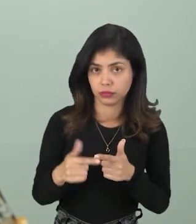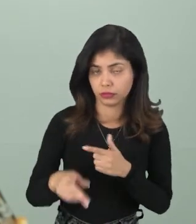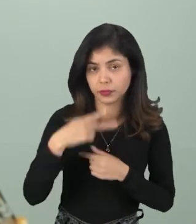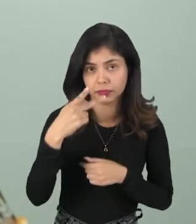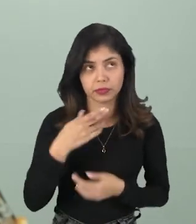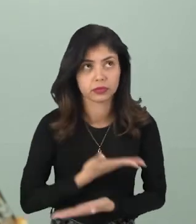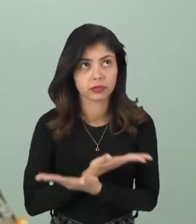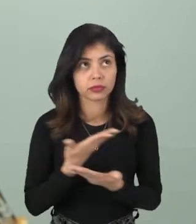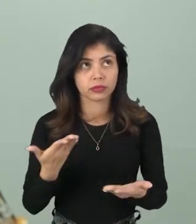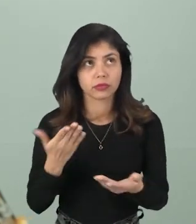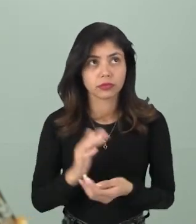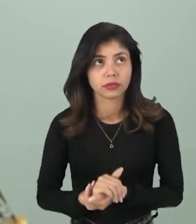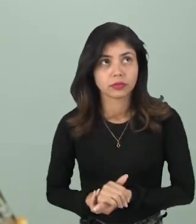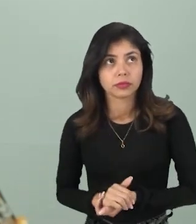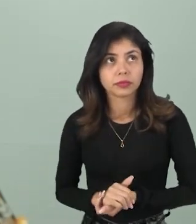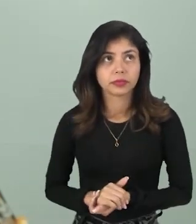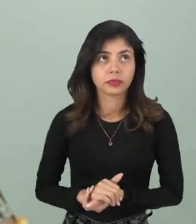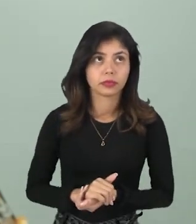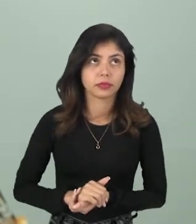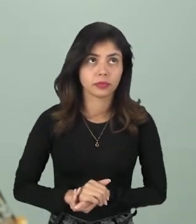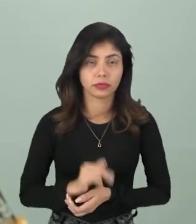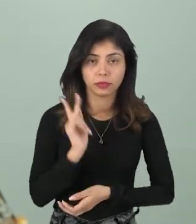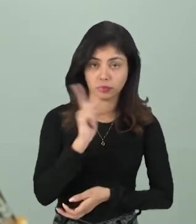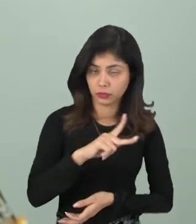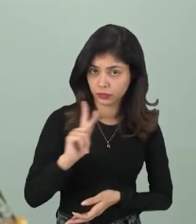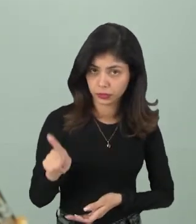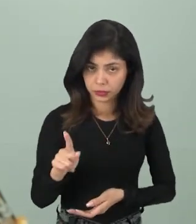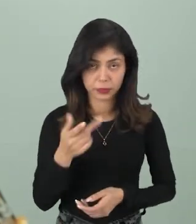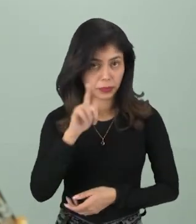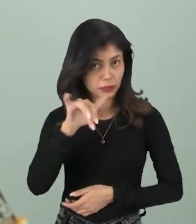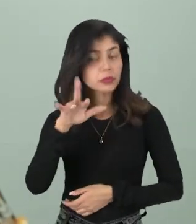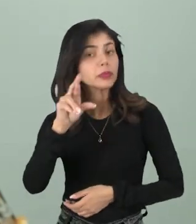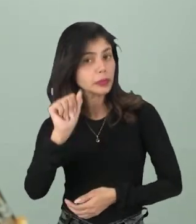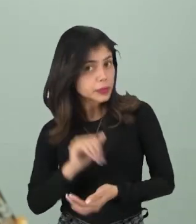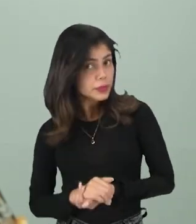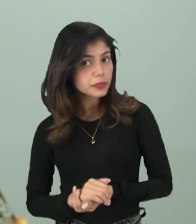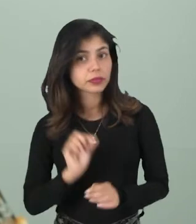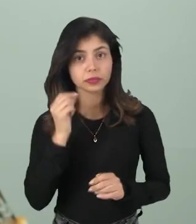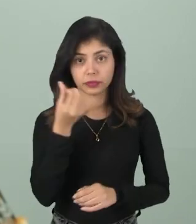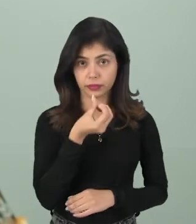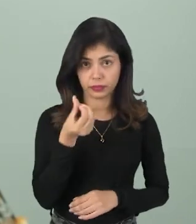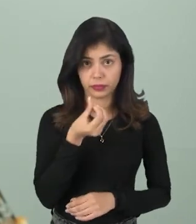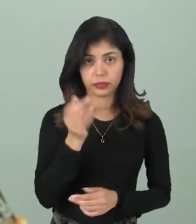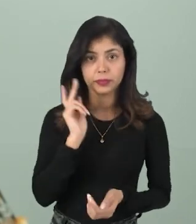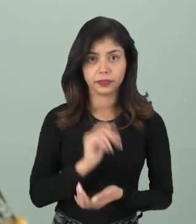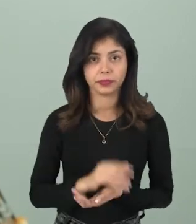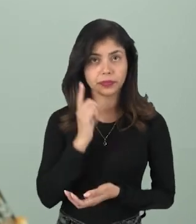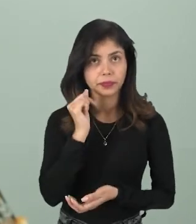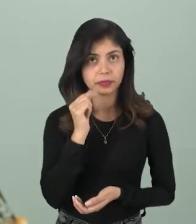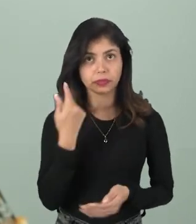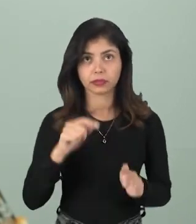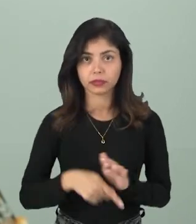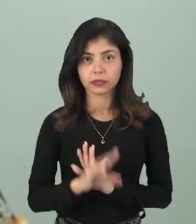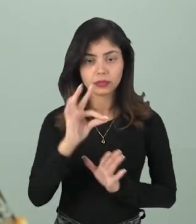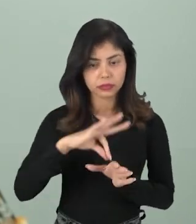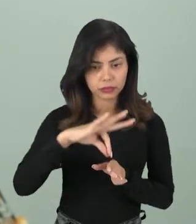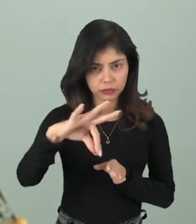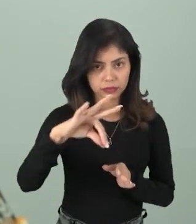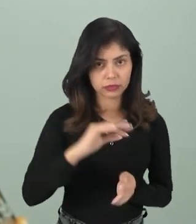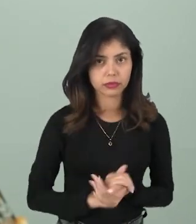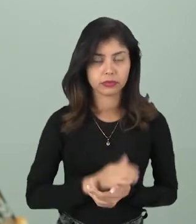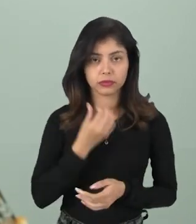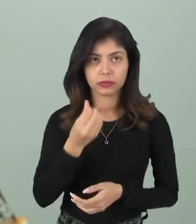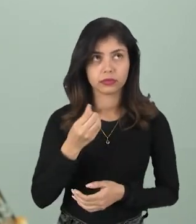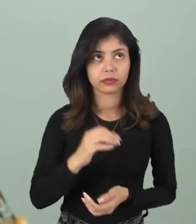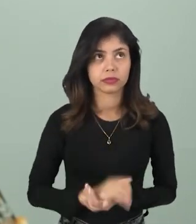fala o problema nos fala que a professora de Laura colocou um lápis dentro do estojo e aqui eu tenho